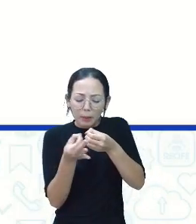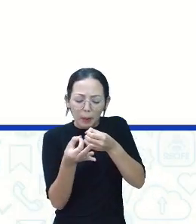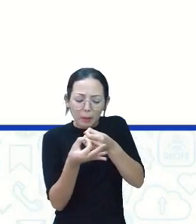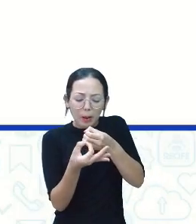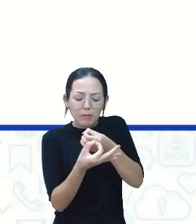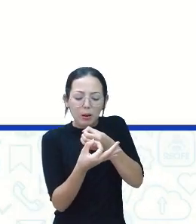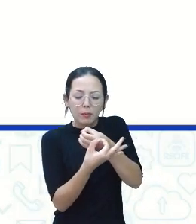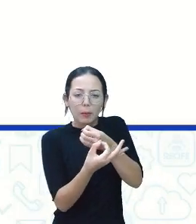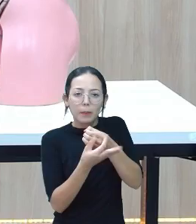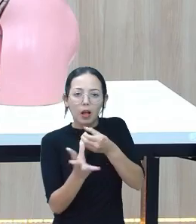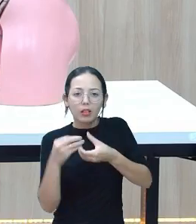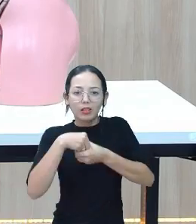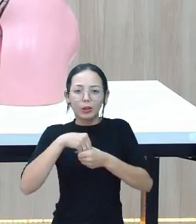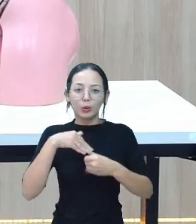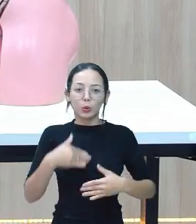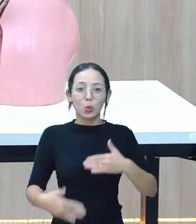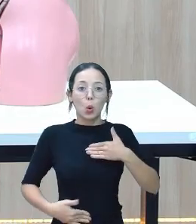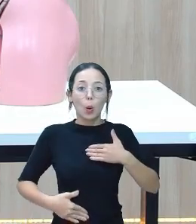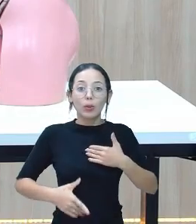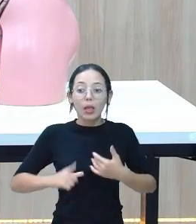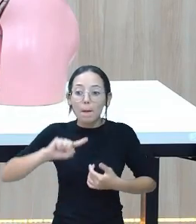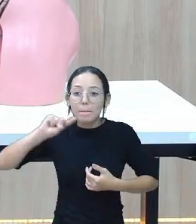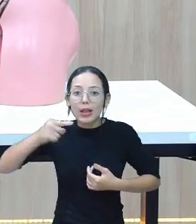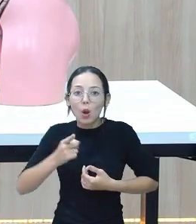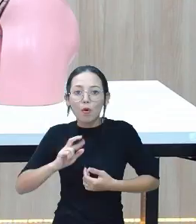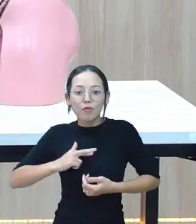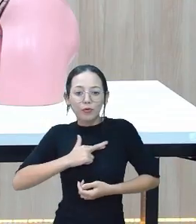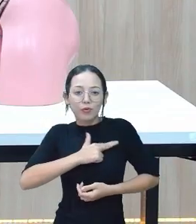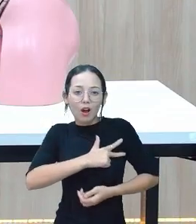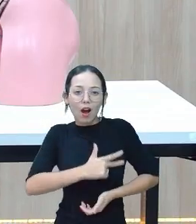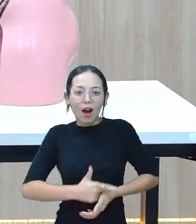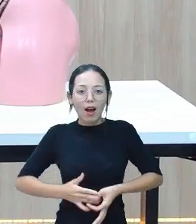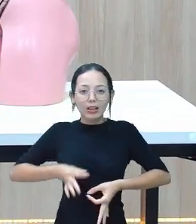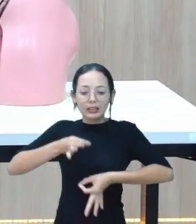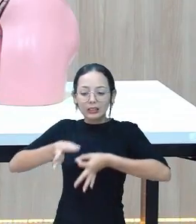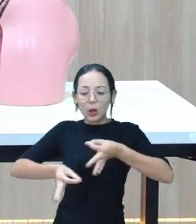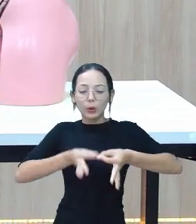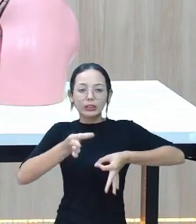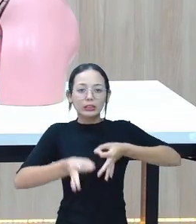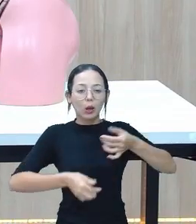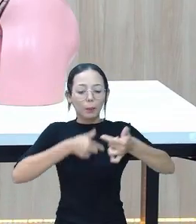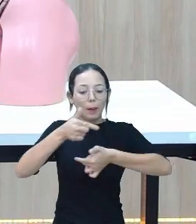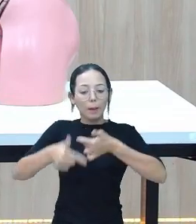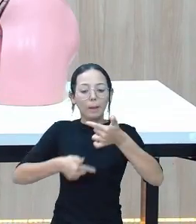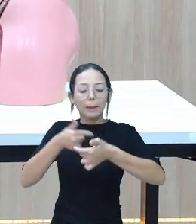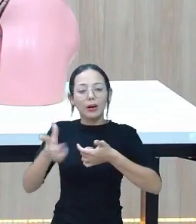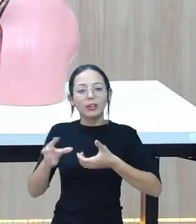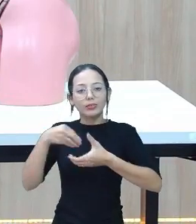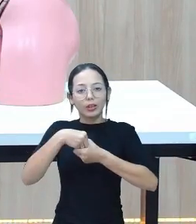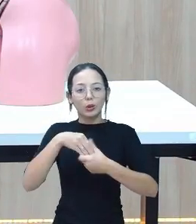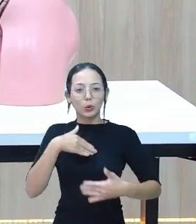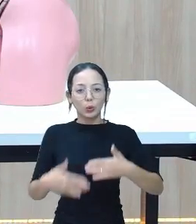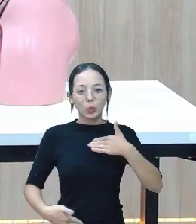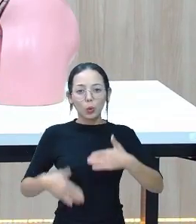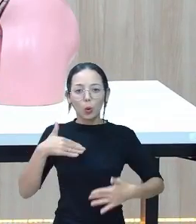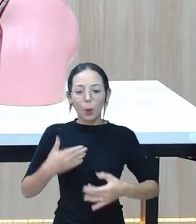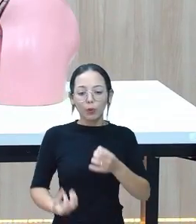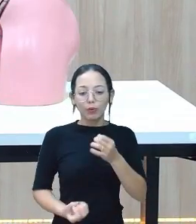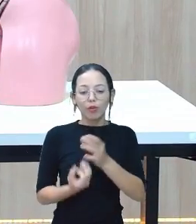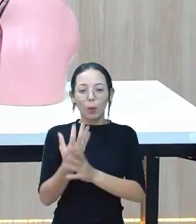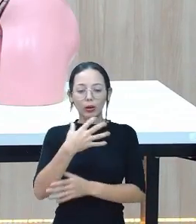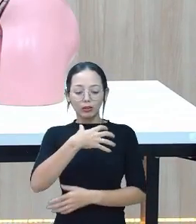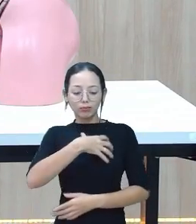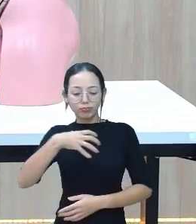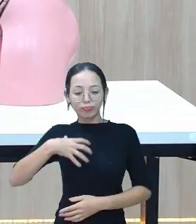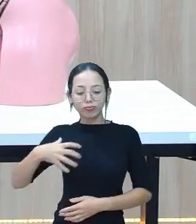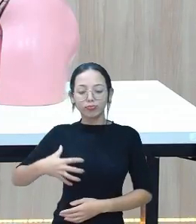unidades que existem no nosso corpo. E são milhões de células trabalhando constantemente no nosso corpo, formando os nossos órgãos,